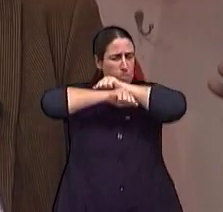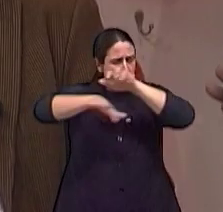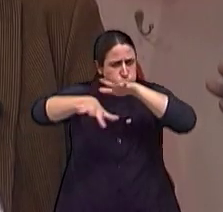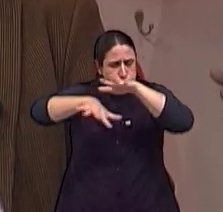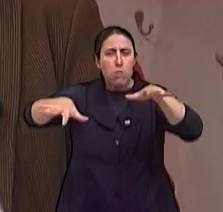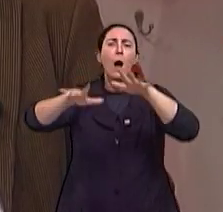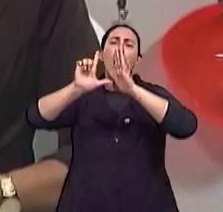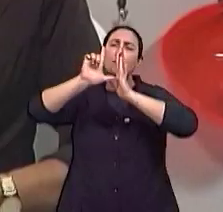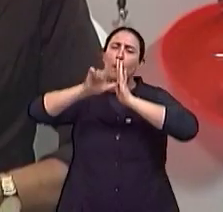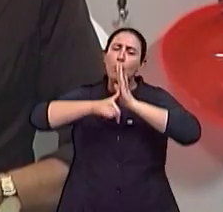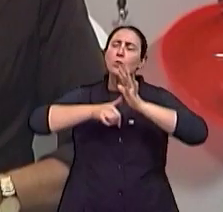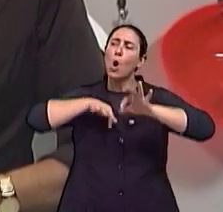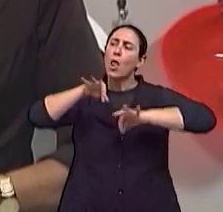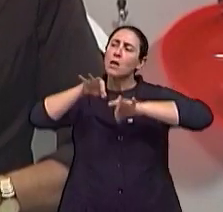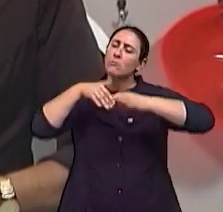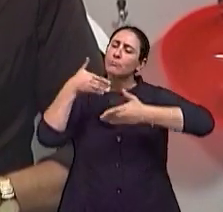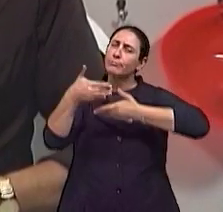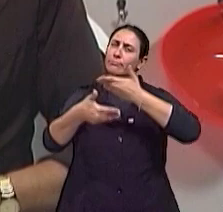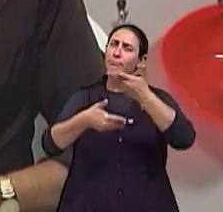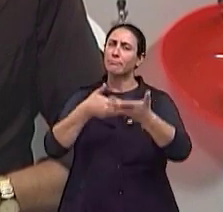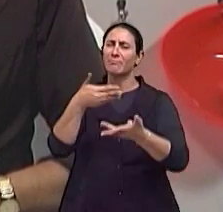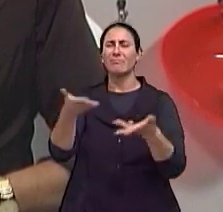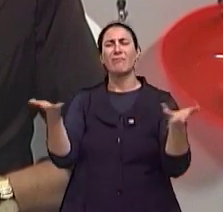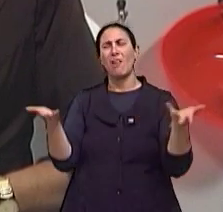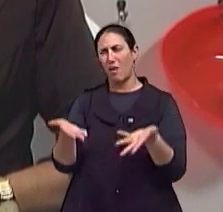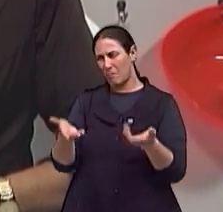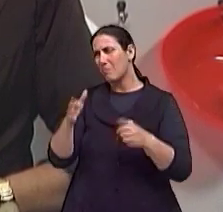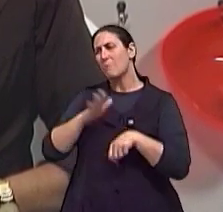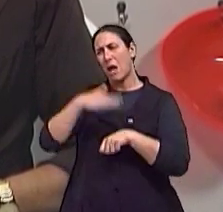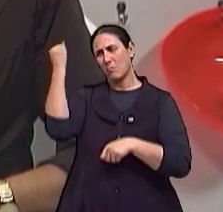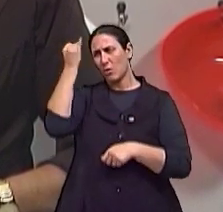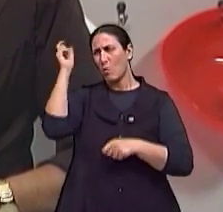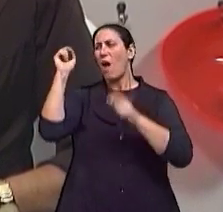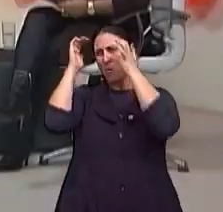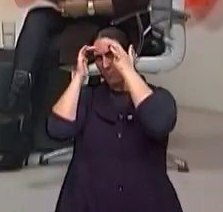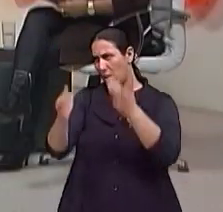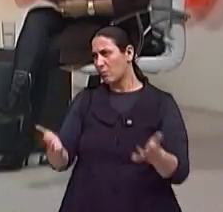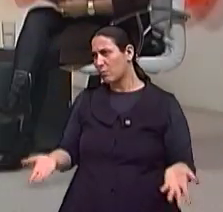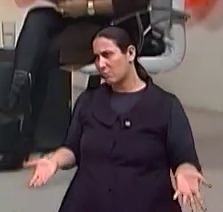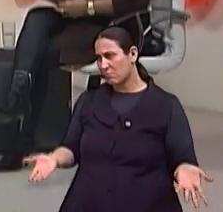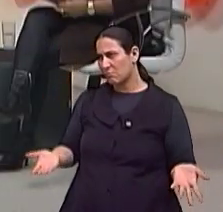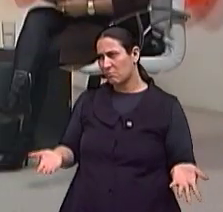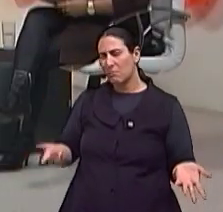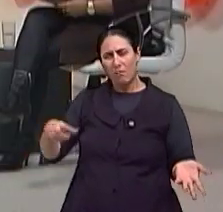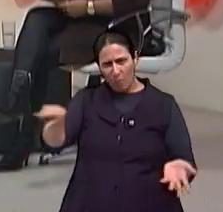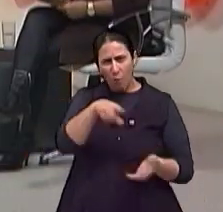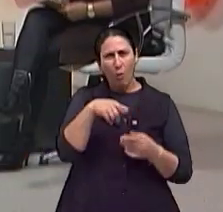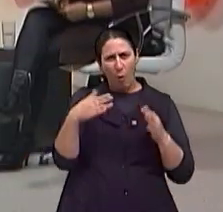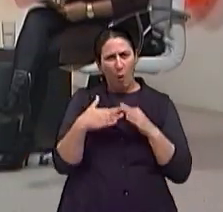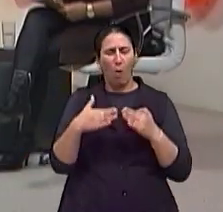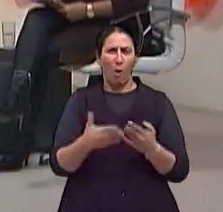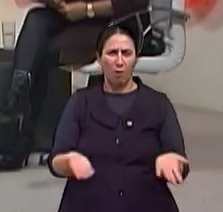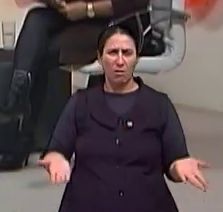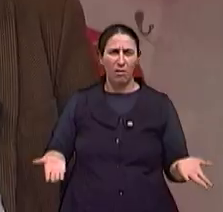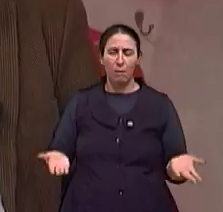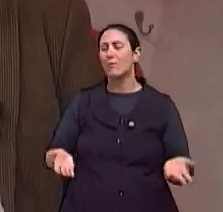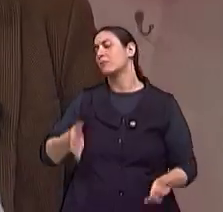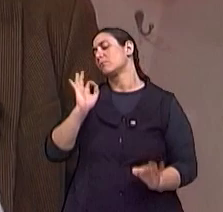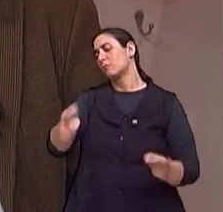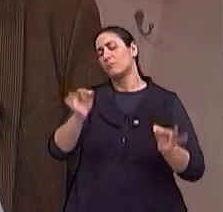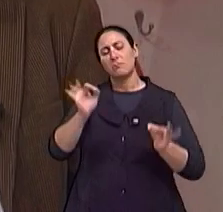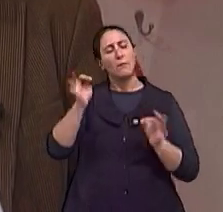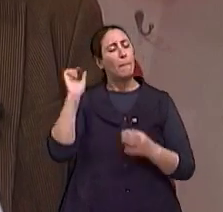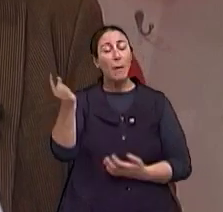tranquilamente. Mas concordam comigo, fechando o programa, que o respeito é a chave do negócio? Nossa. É o primeiro passo.